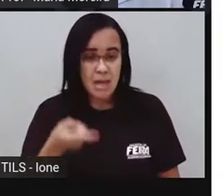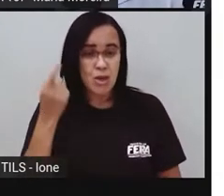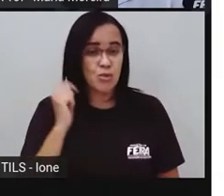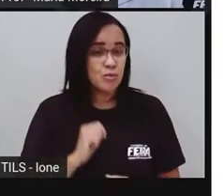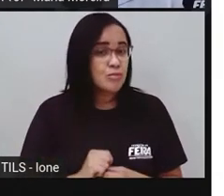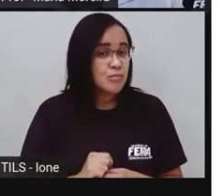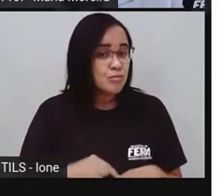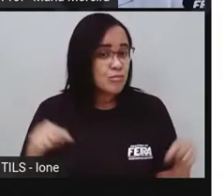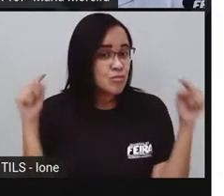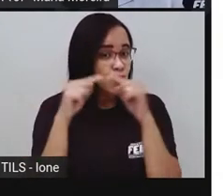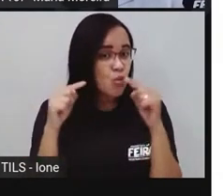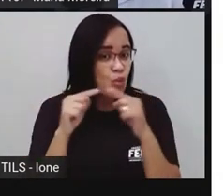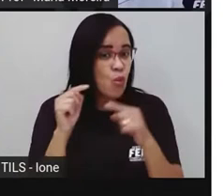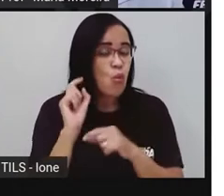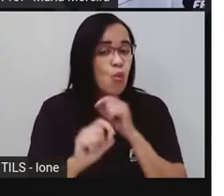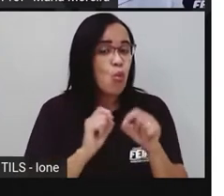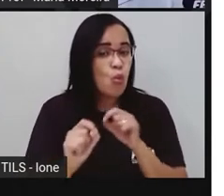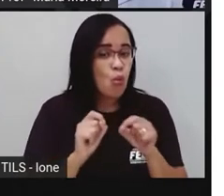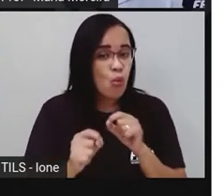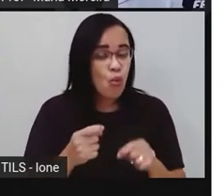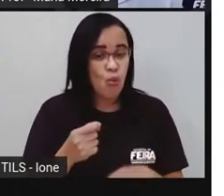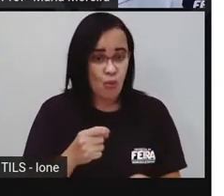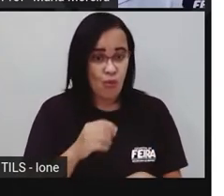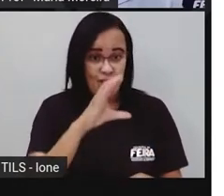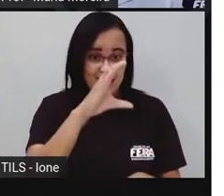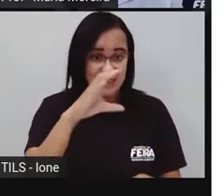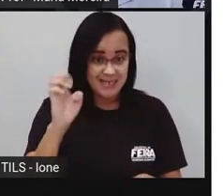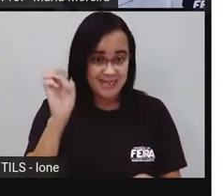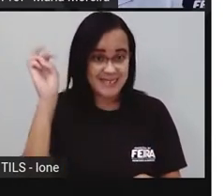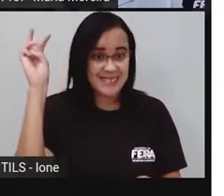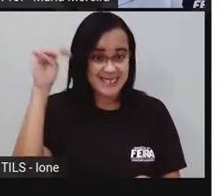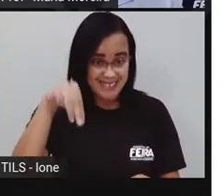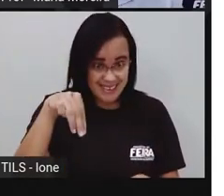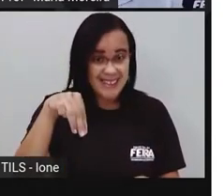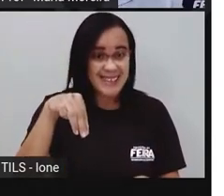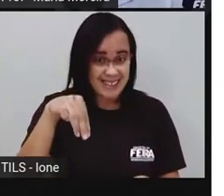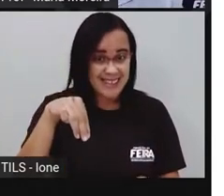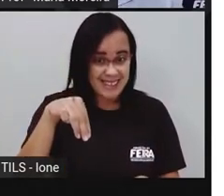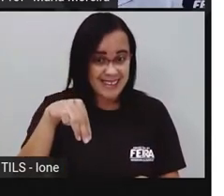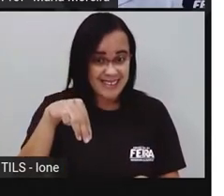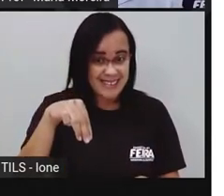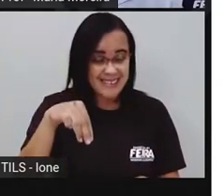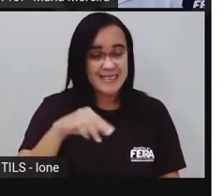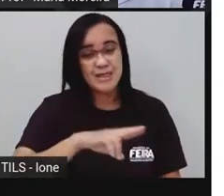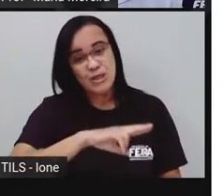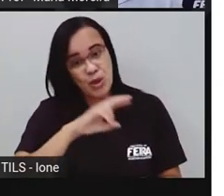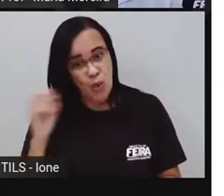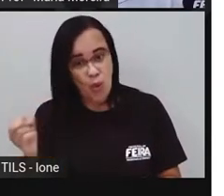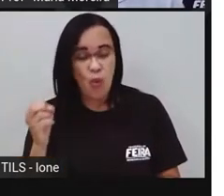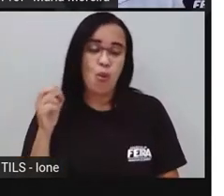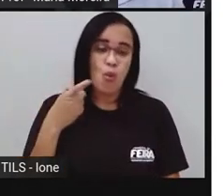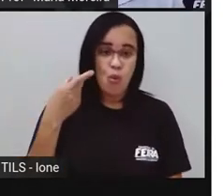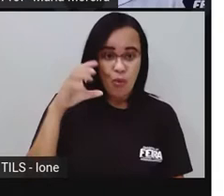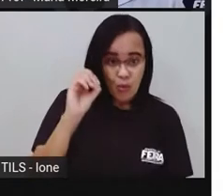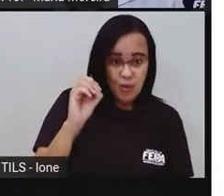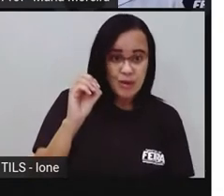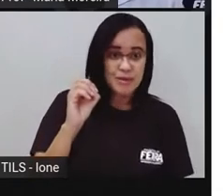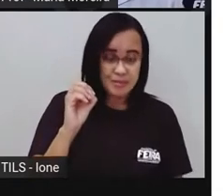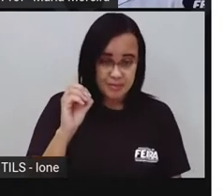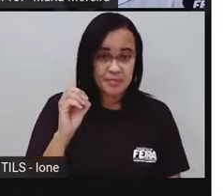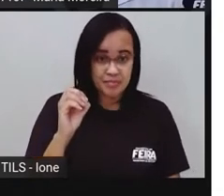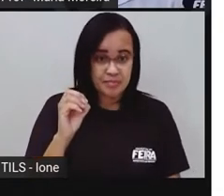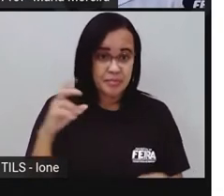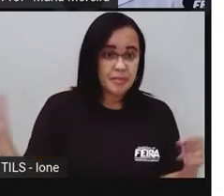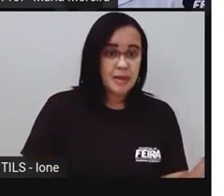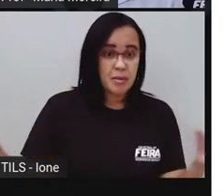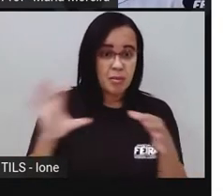100 dezenas né olha e centenas eu tenho quantas olha 10 para formarem a minha